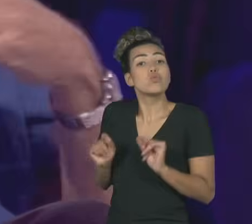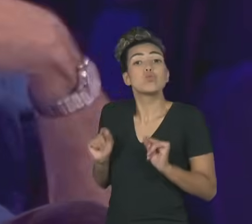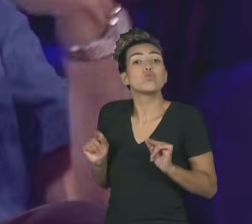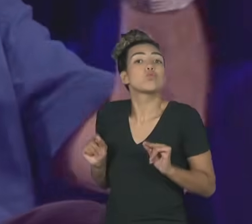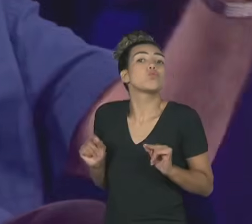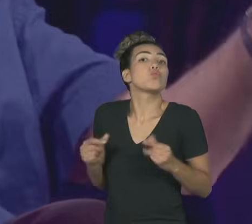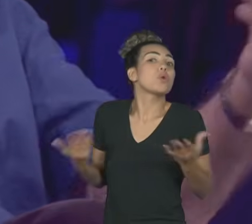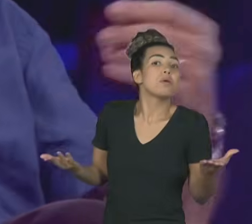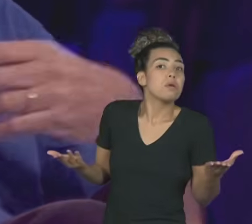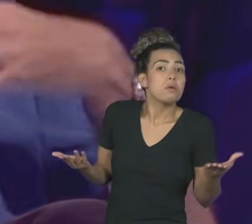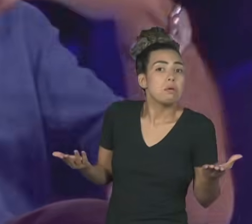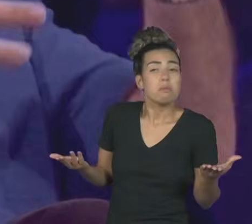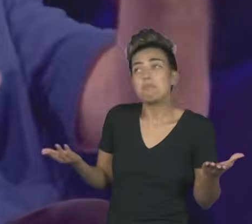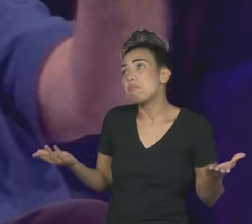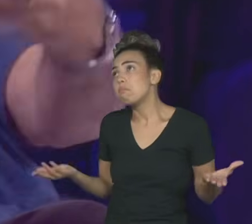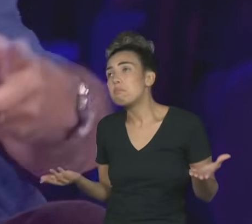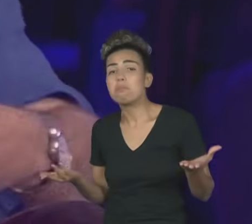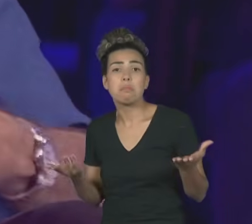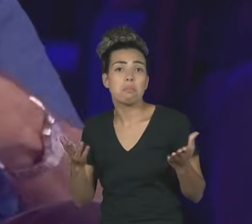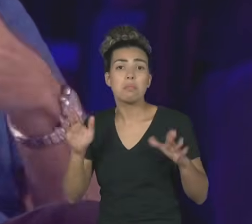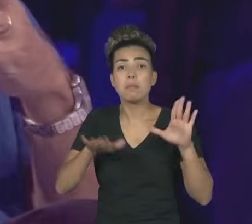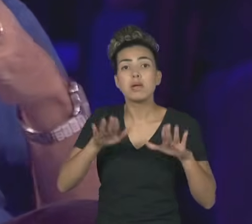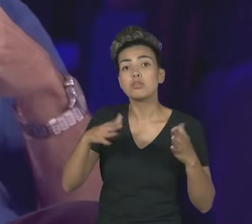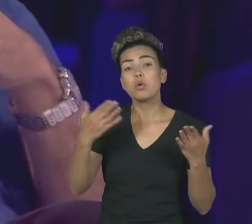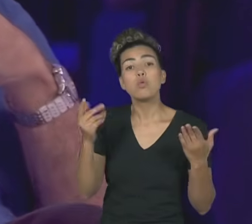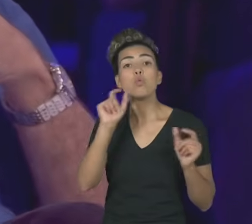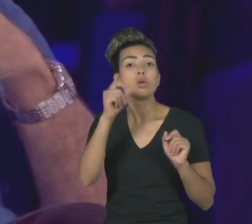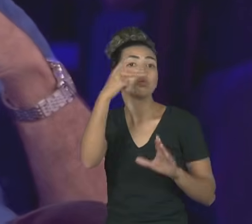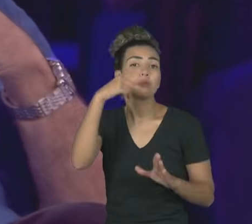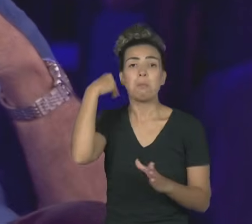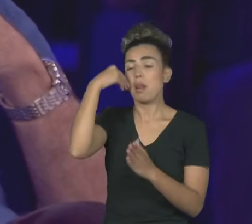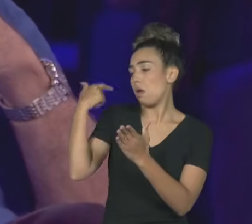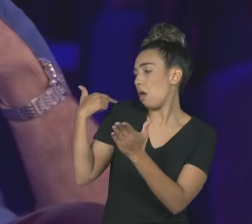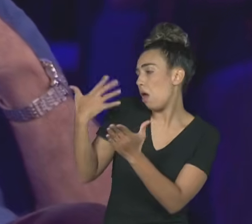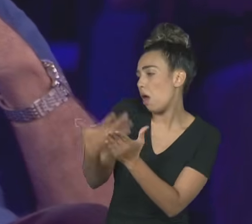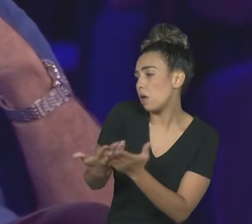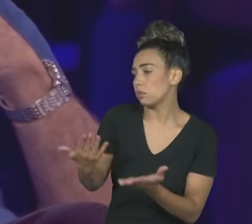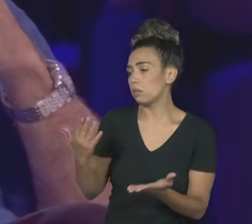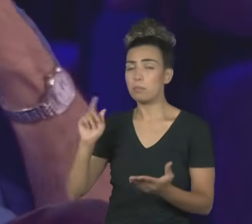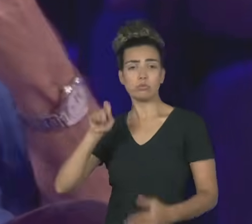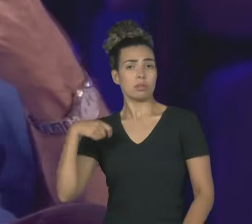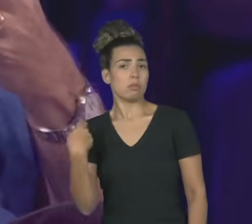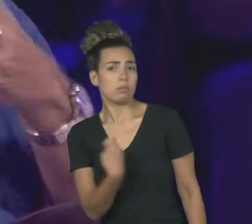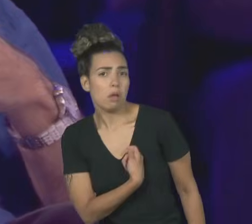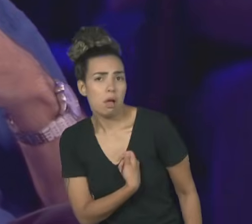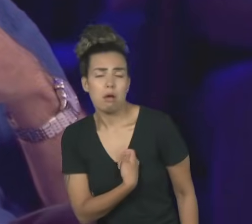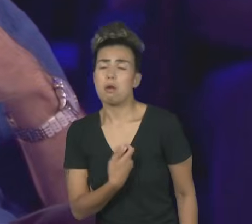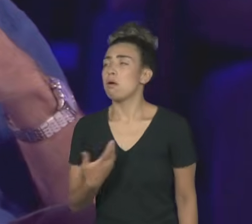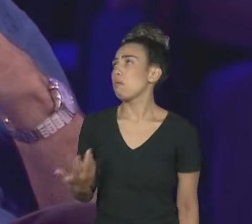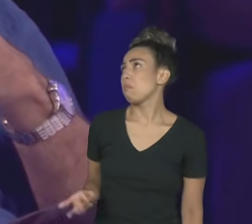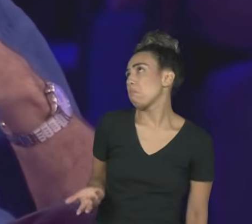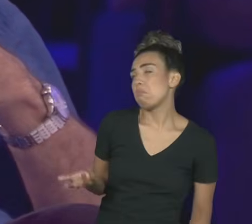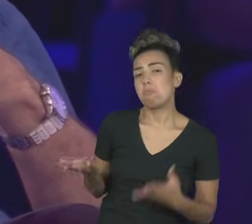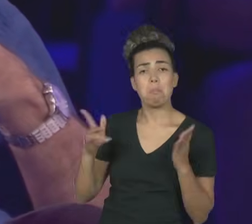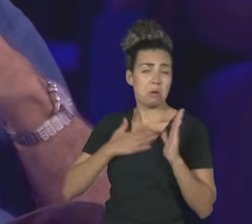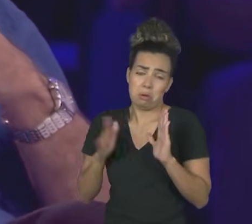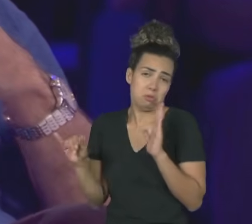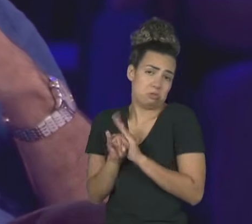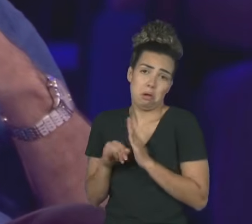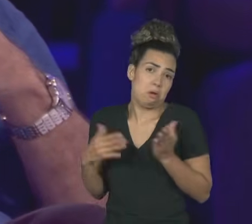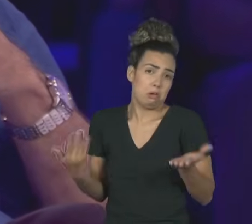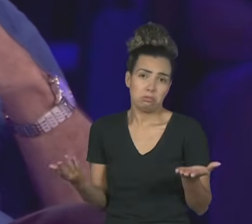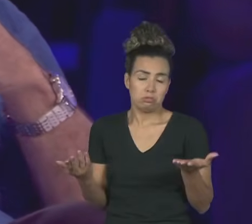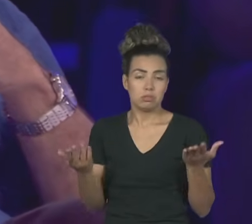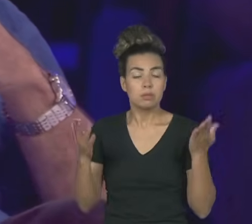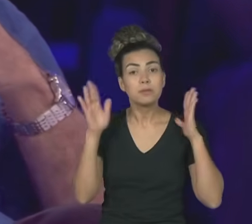é a época, é o nome, é o que você fez. Mas tem uma resposta mais trágica, né? Mas inclusive